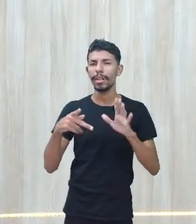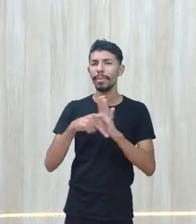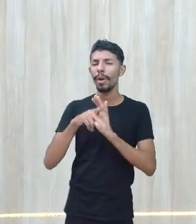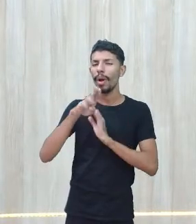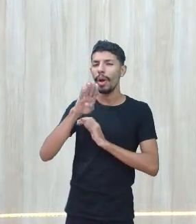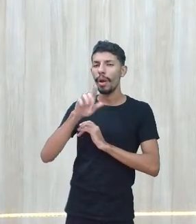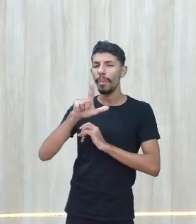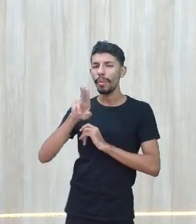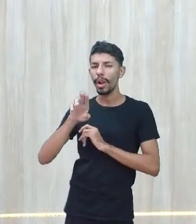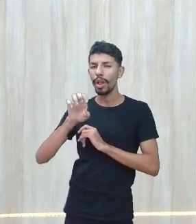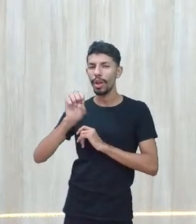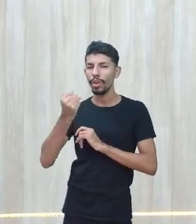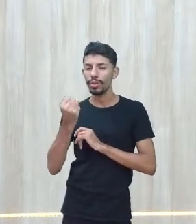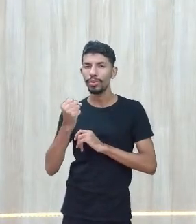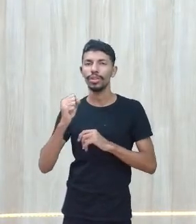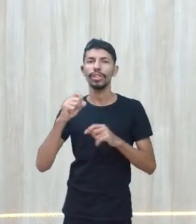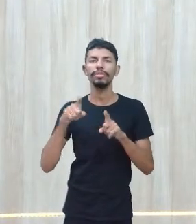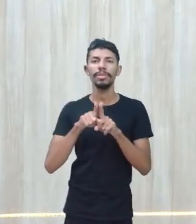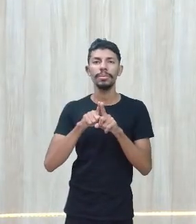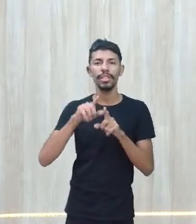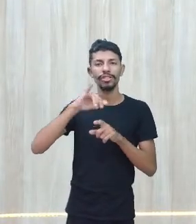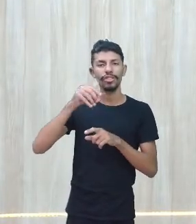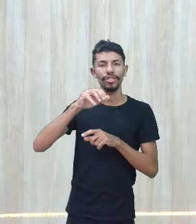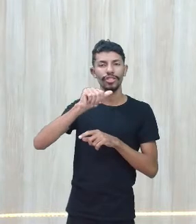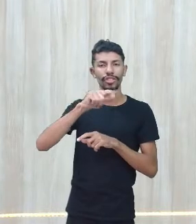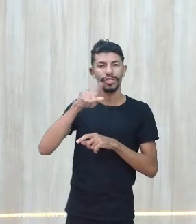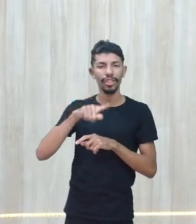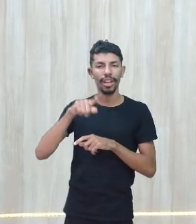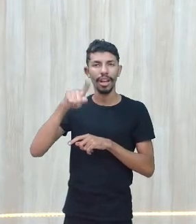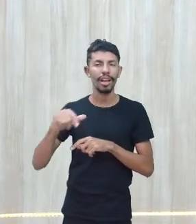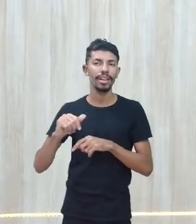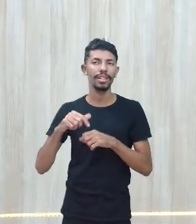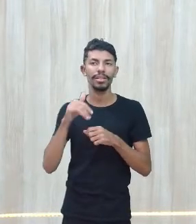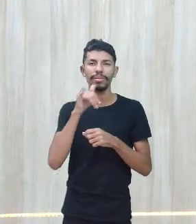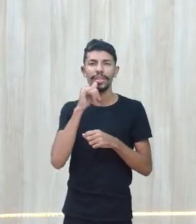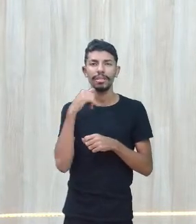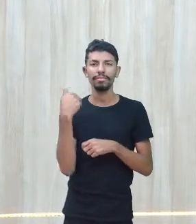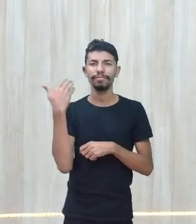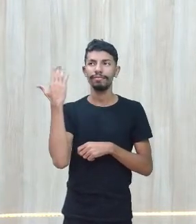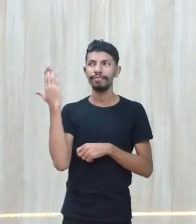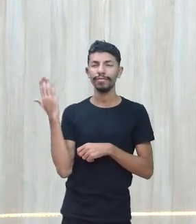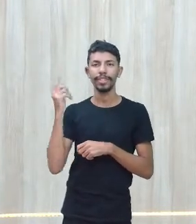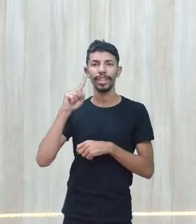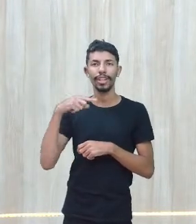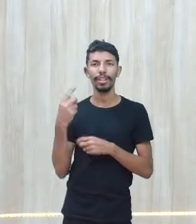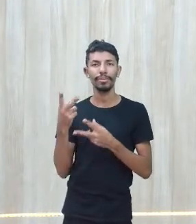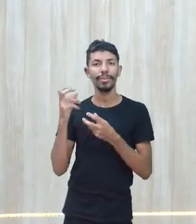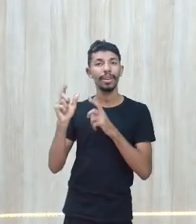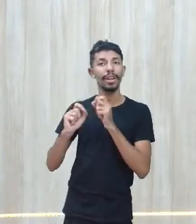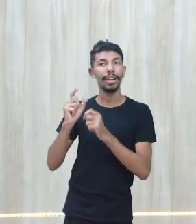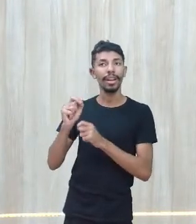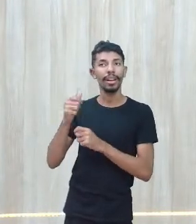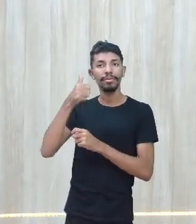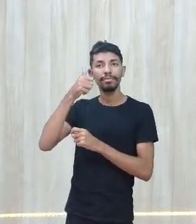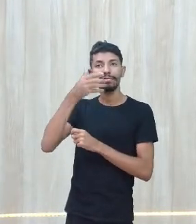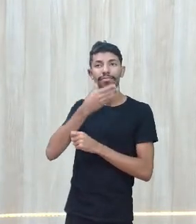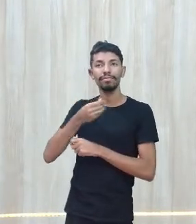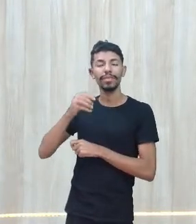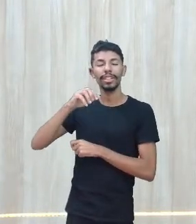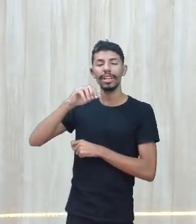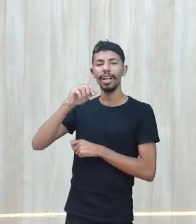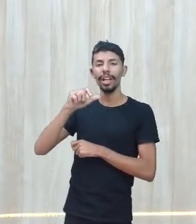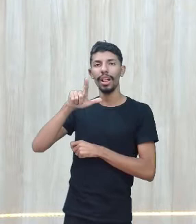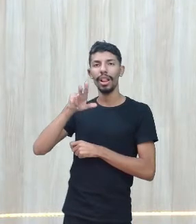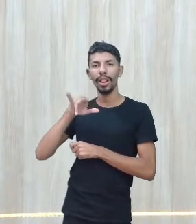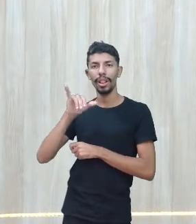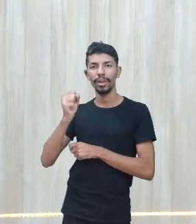do jazz, como a gente vê aí também, tem esse aqui é Louis Armstrong, é um grande músico também, que vocês estão